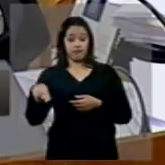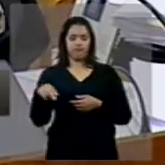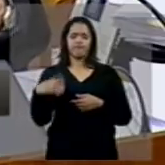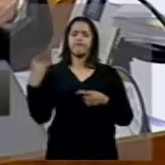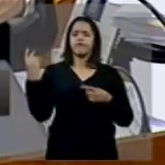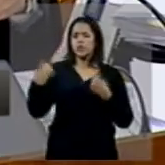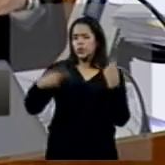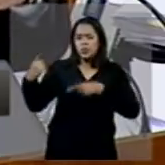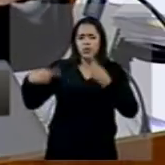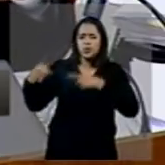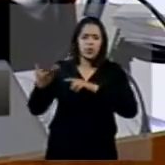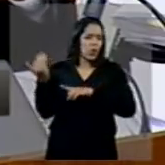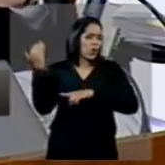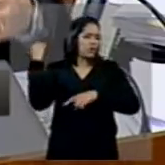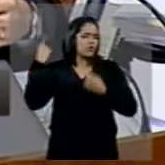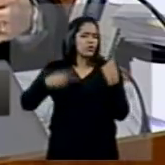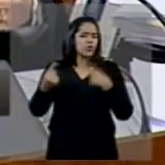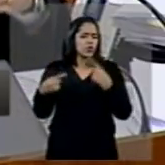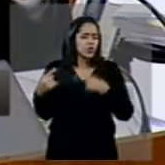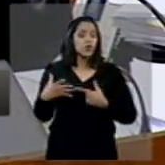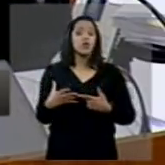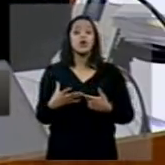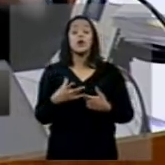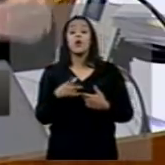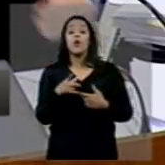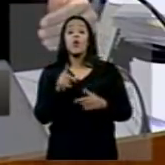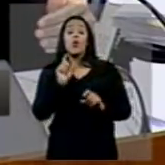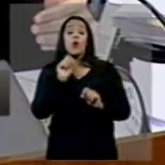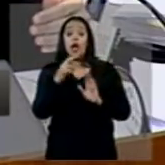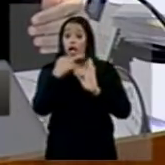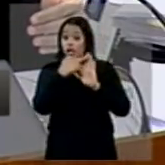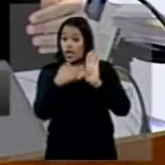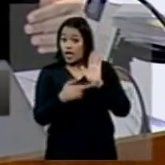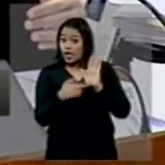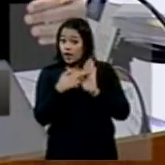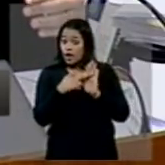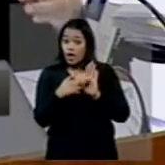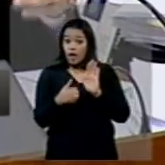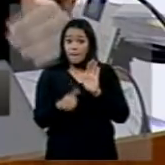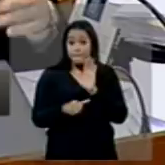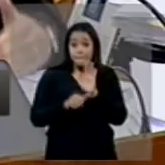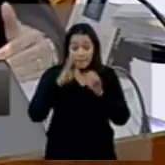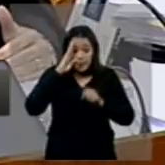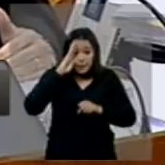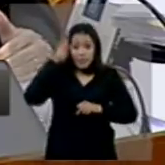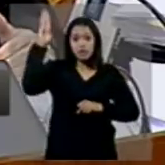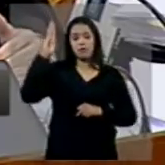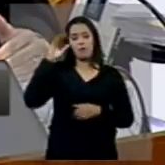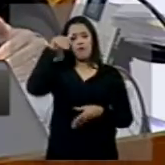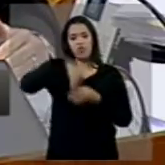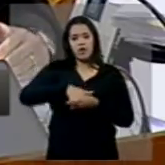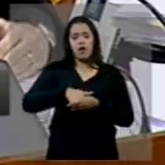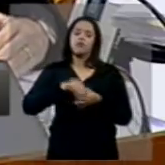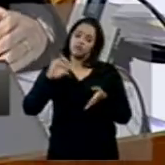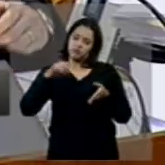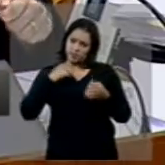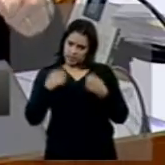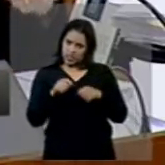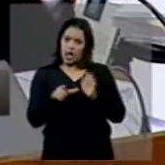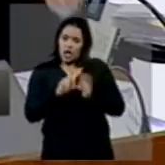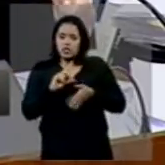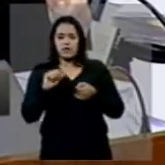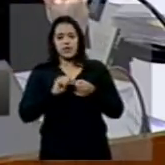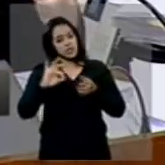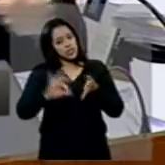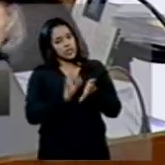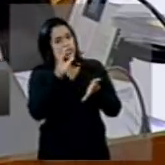que a condição, o requisito essencial para votar era o regular alistamento eleitoral. Mesmo que